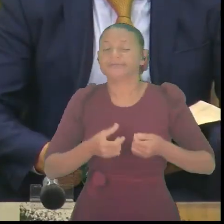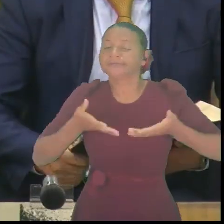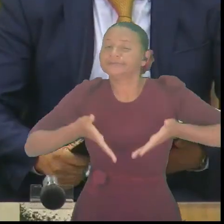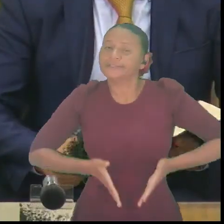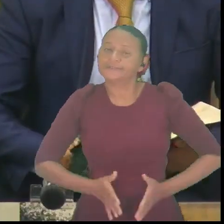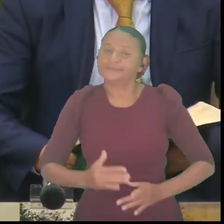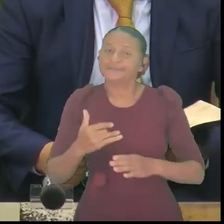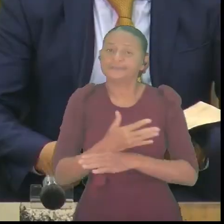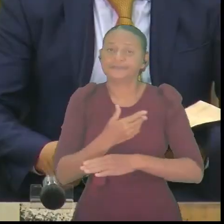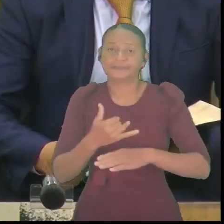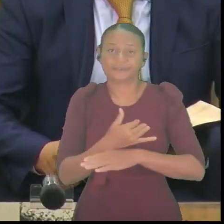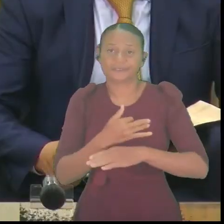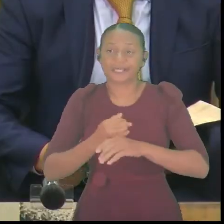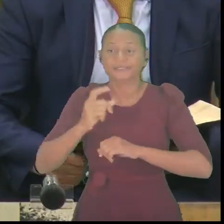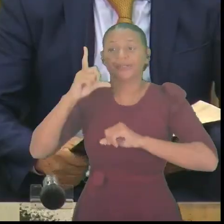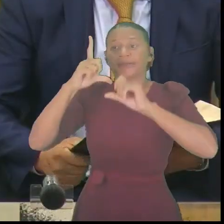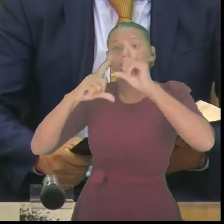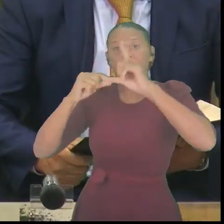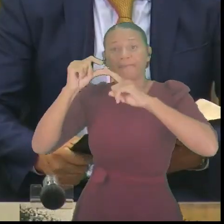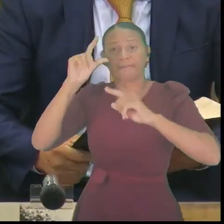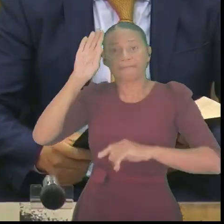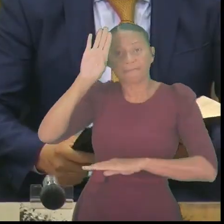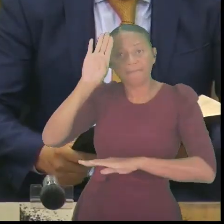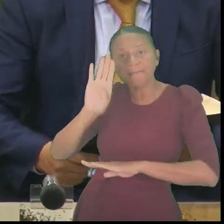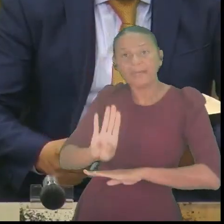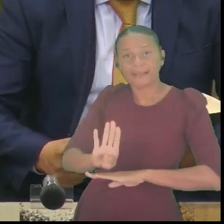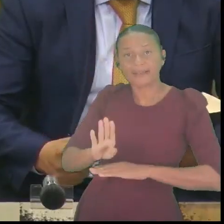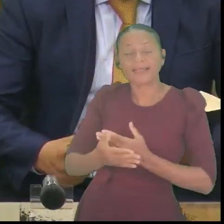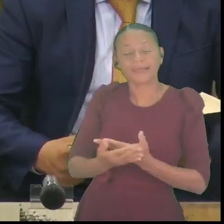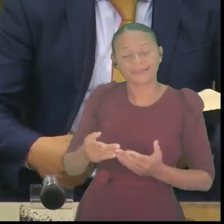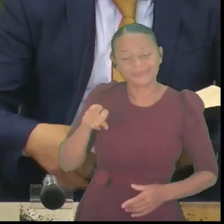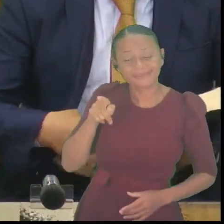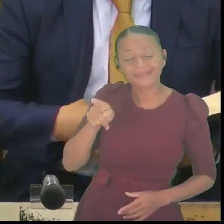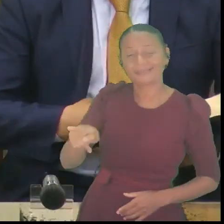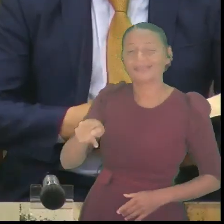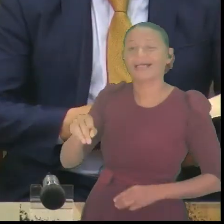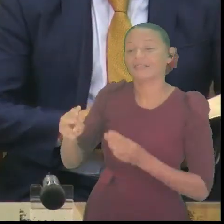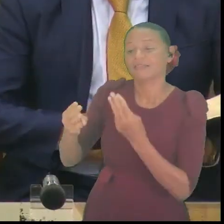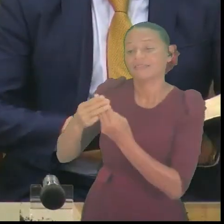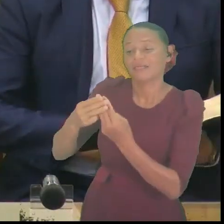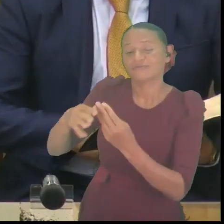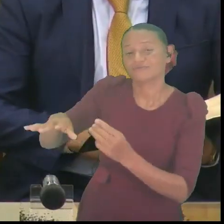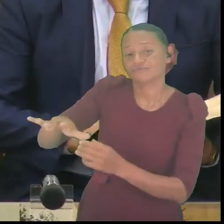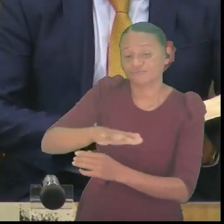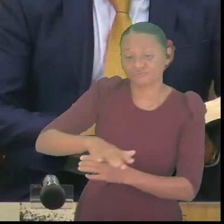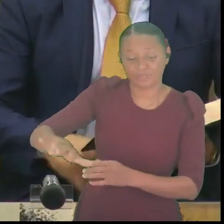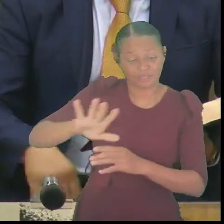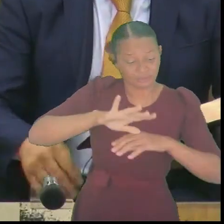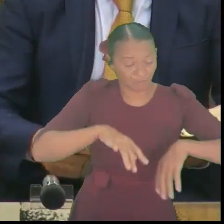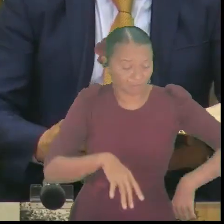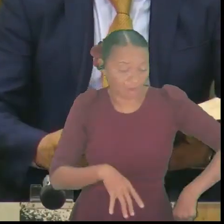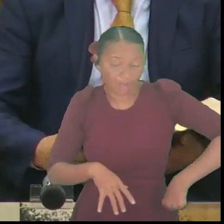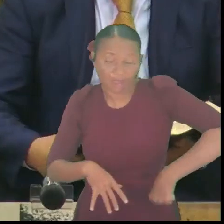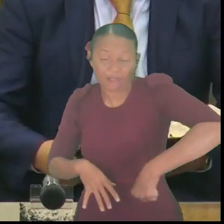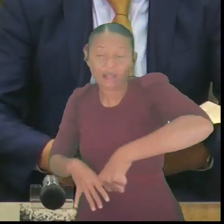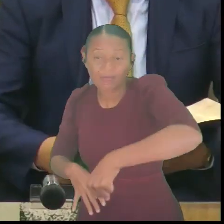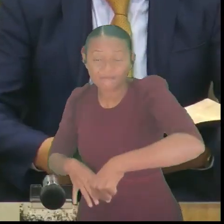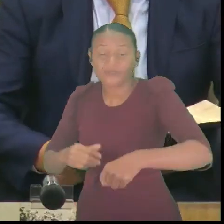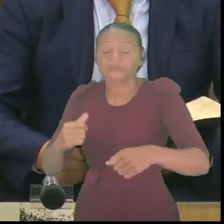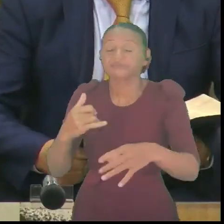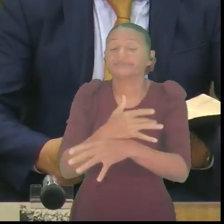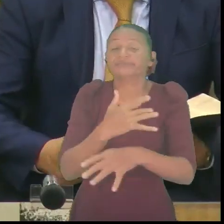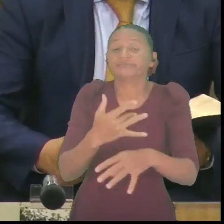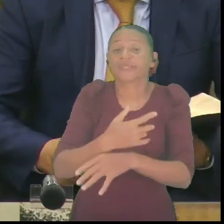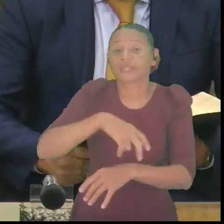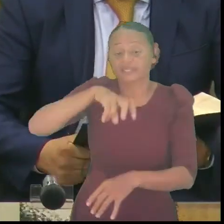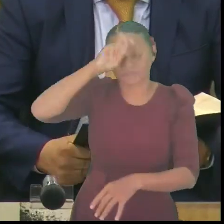estava na Judéia. Dali, queridos irmãos, Jesus foi levado ao Egito e ali passou uma parte